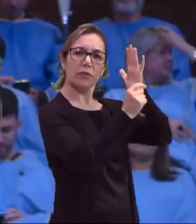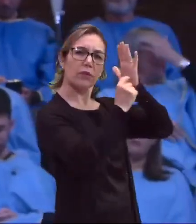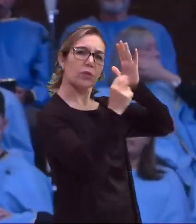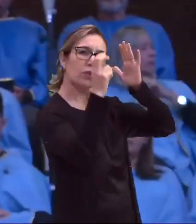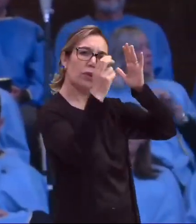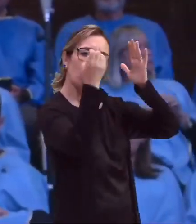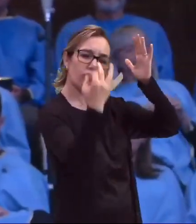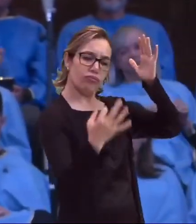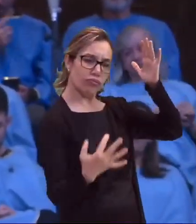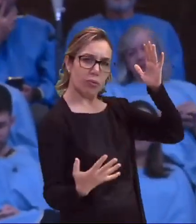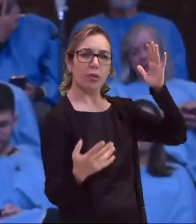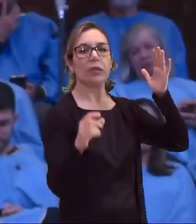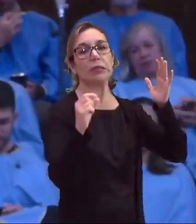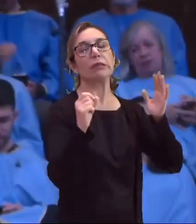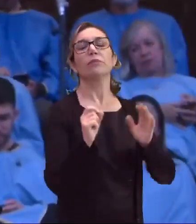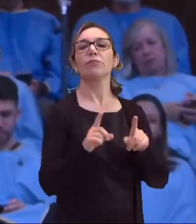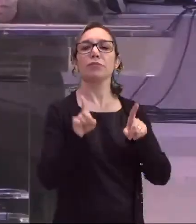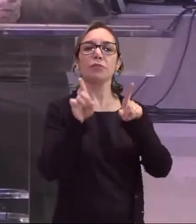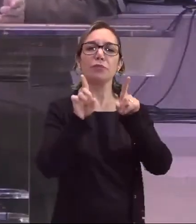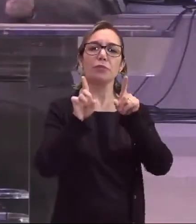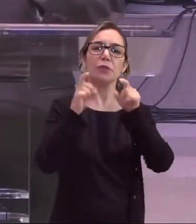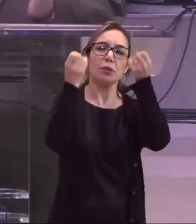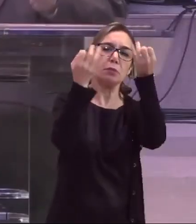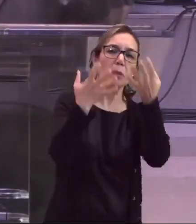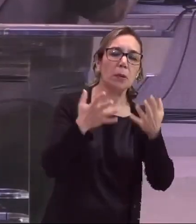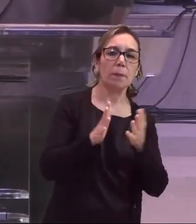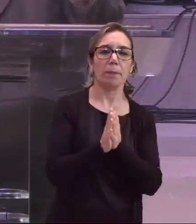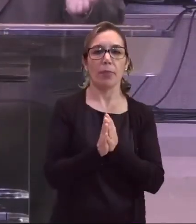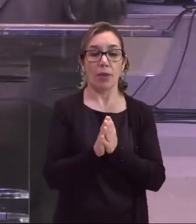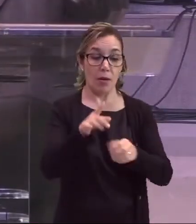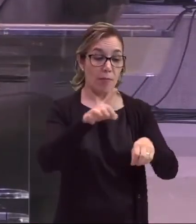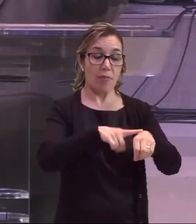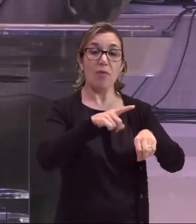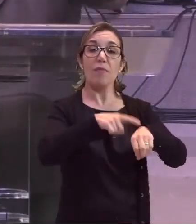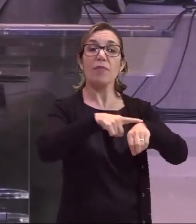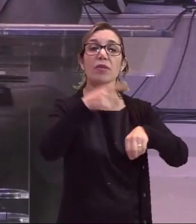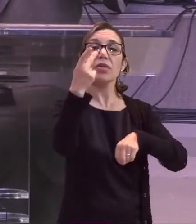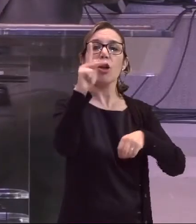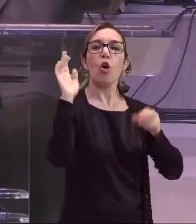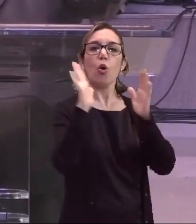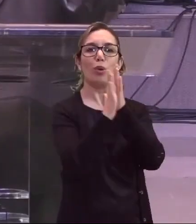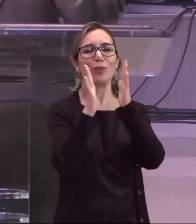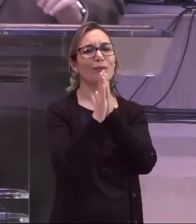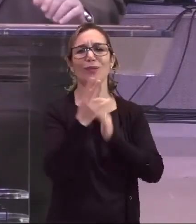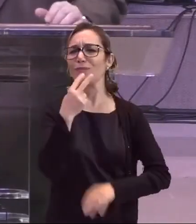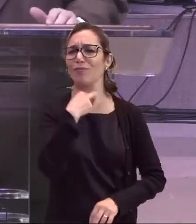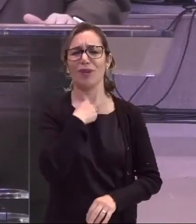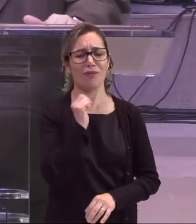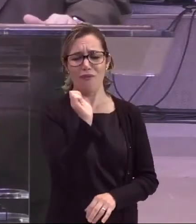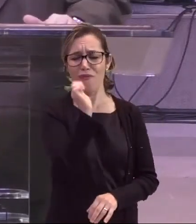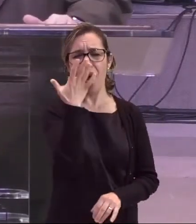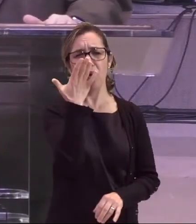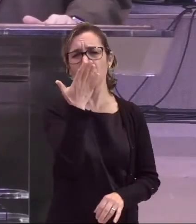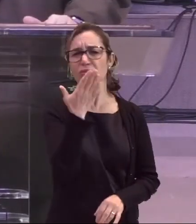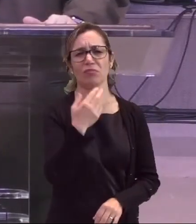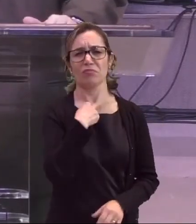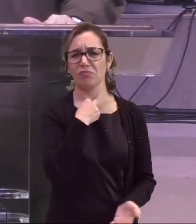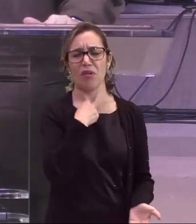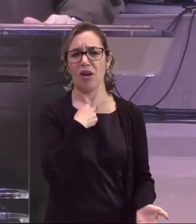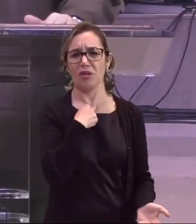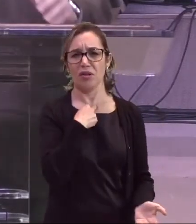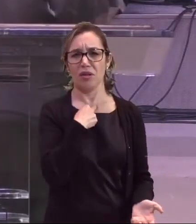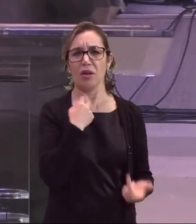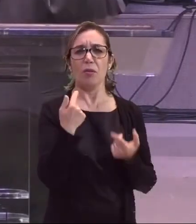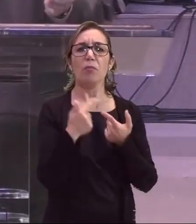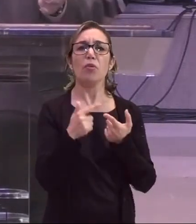palavra do senhor diz assim e quando vocês orarem não sejam como os hipócritas eles